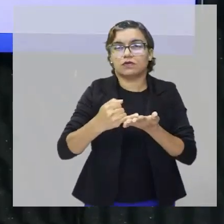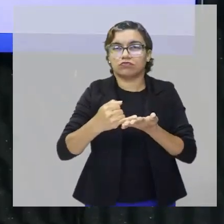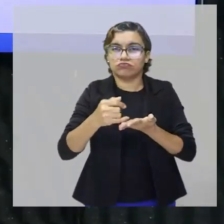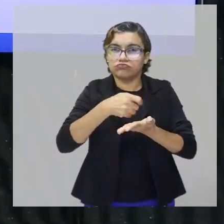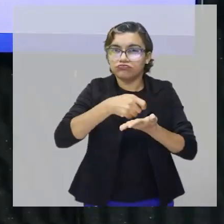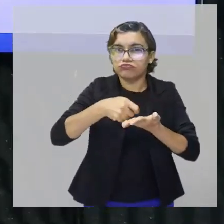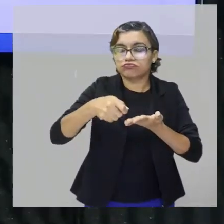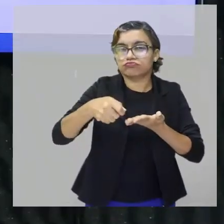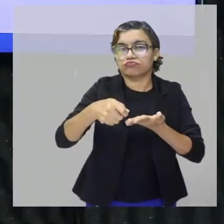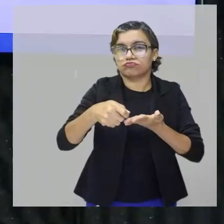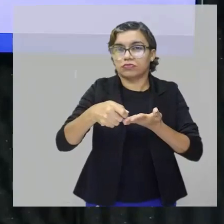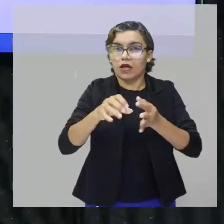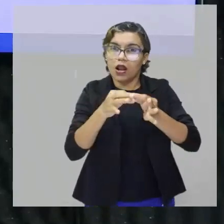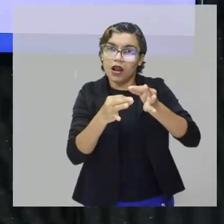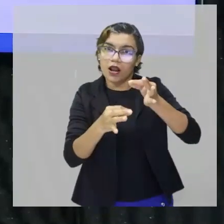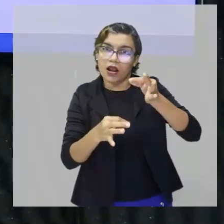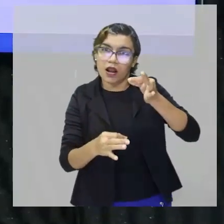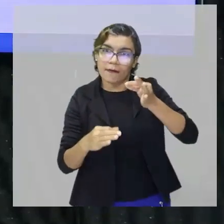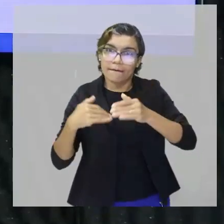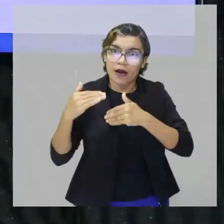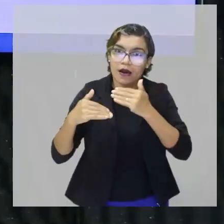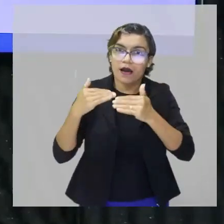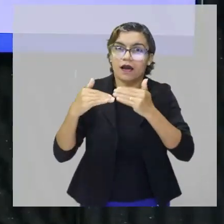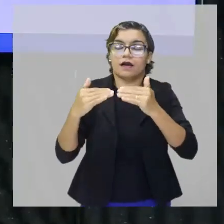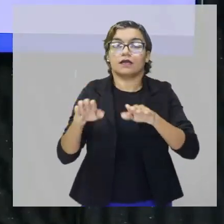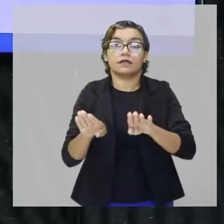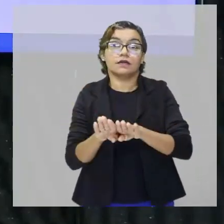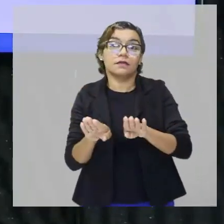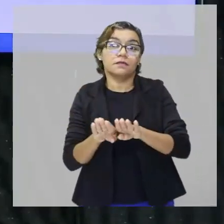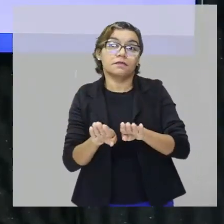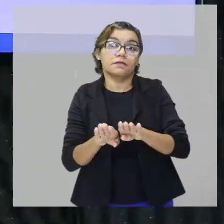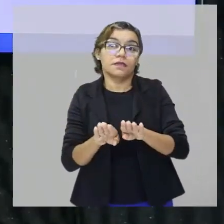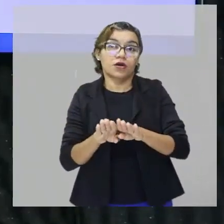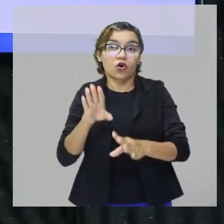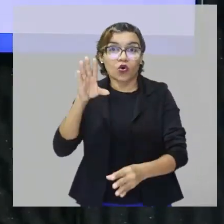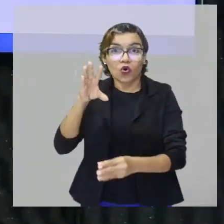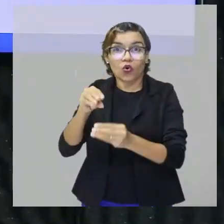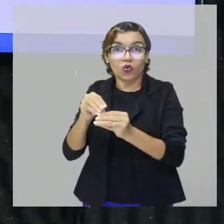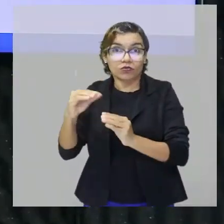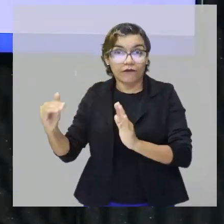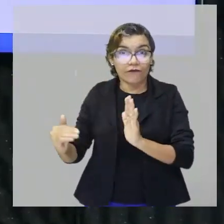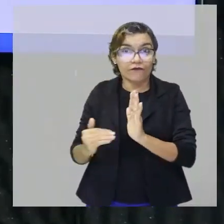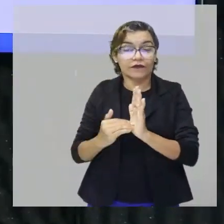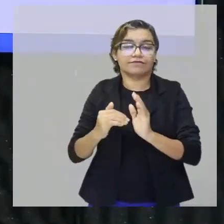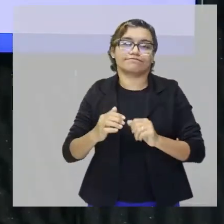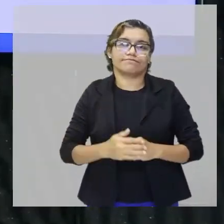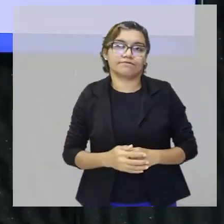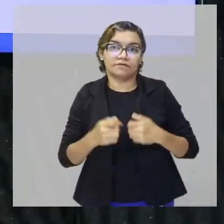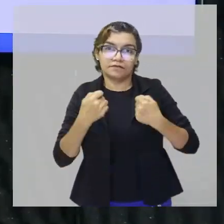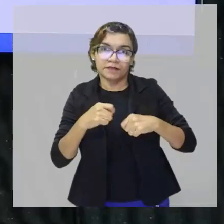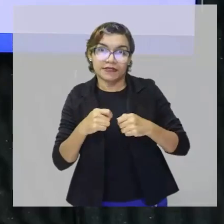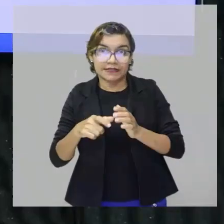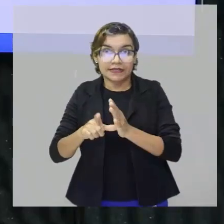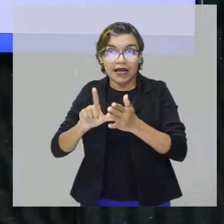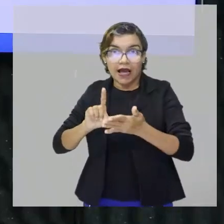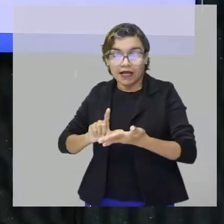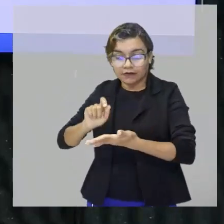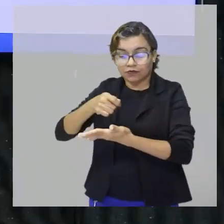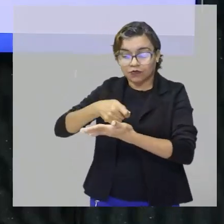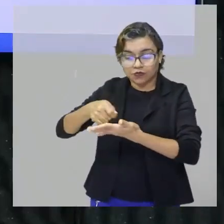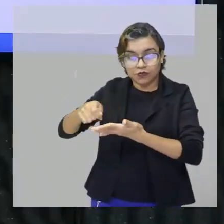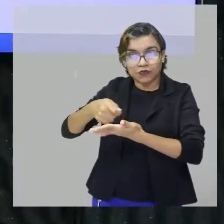colocar no desenvolvimento e o que eu devo colocar na conclusão. Para isso é necessário que eu faça um esboço, que eu faça